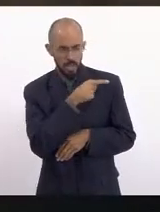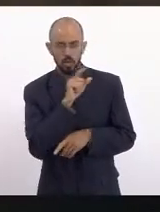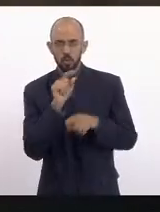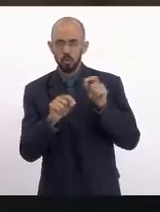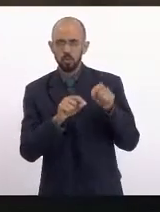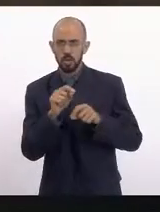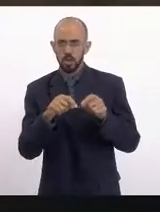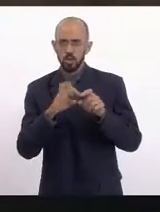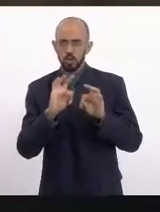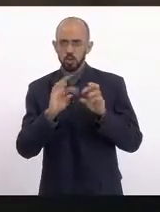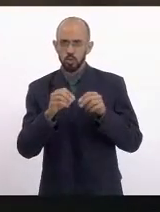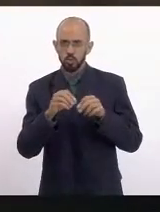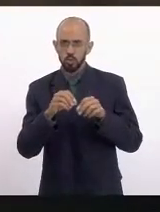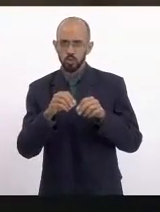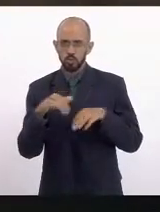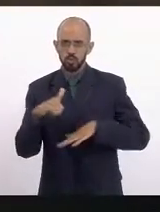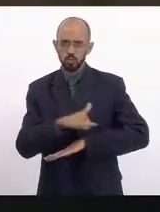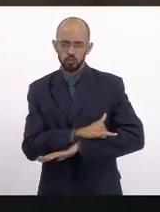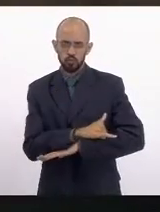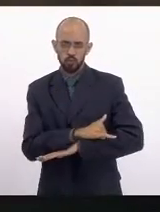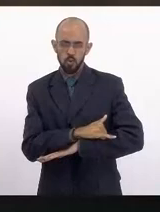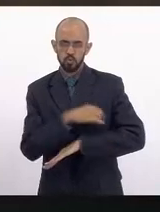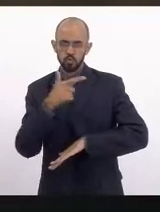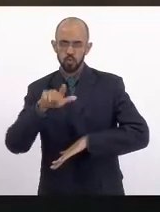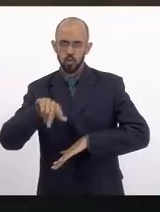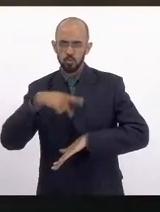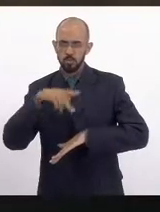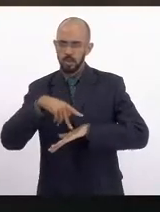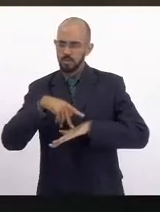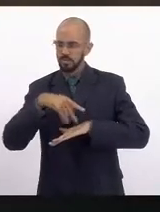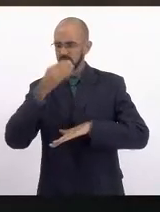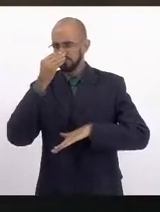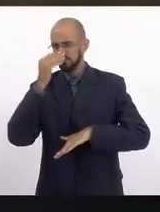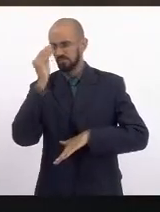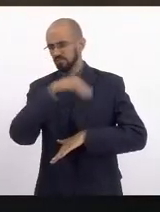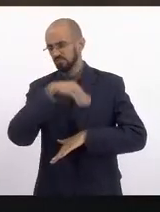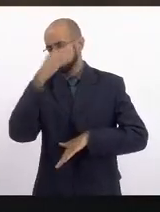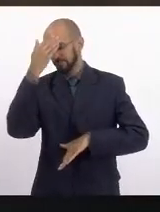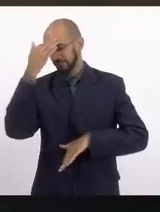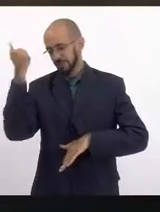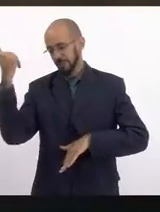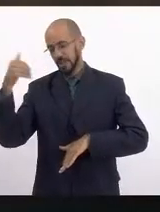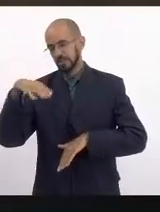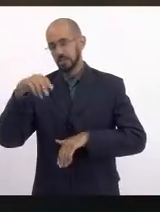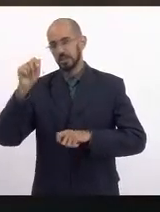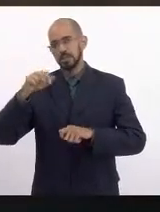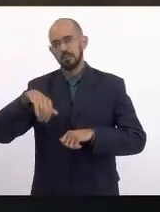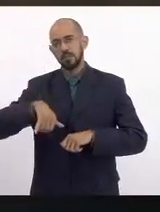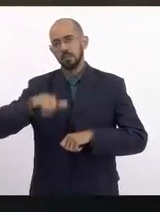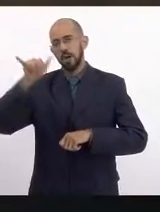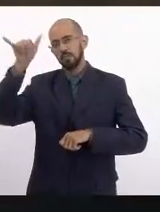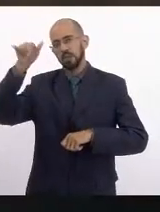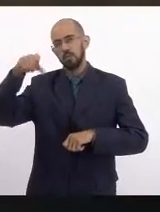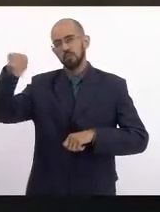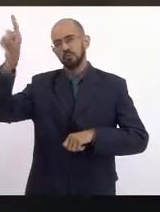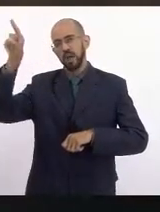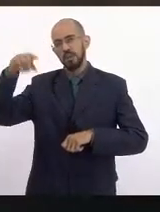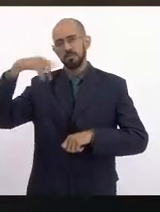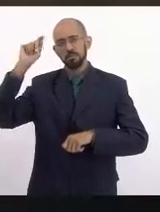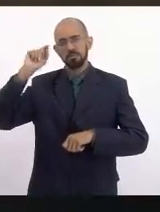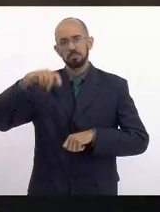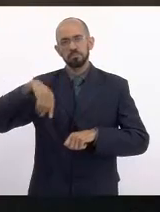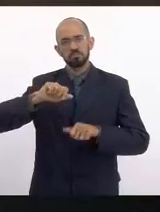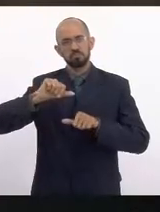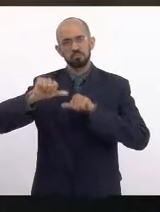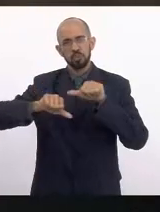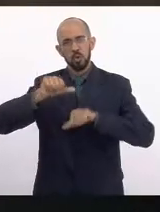todos os voos internacionais Esquece porque a pessoa pode pegar um avião pequeno aqui do Rio de Janeiro e fazer o hobby